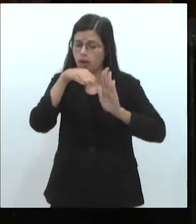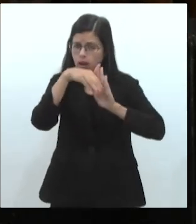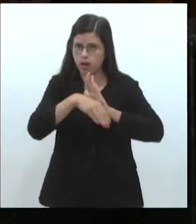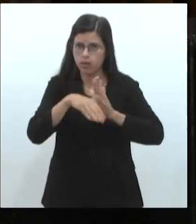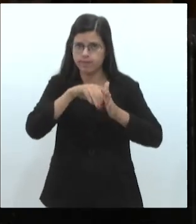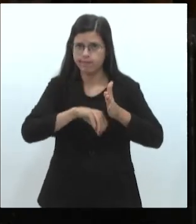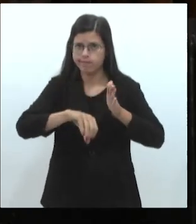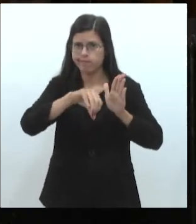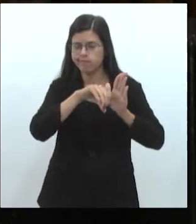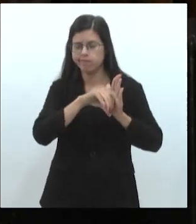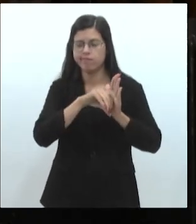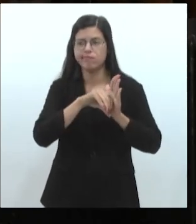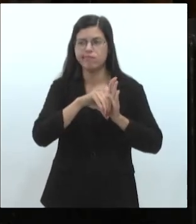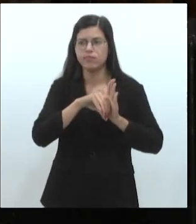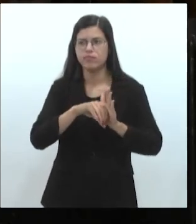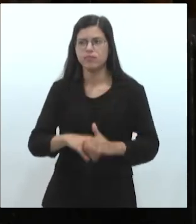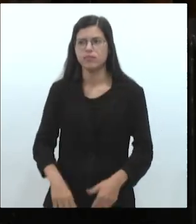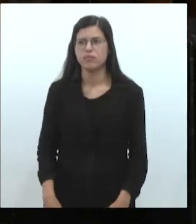criminalidade.